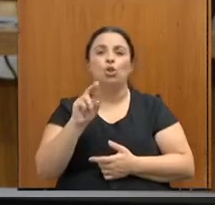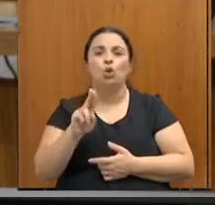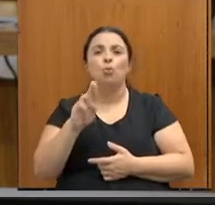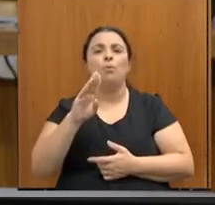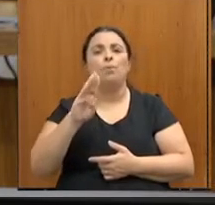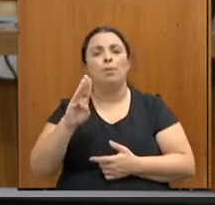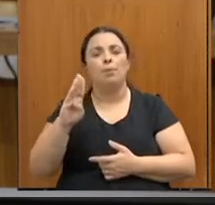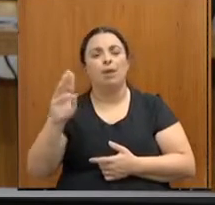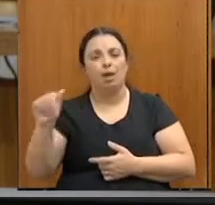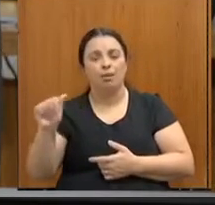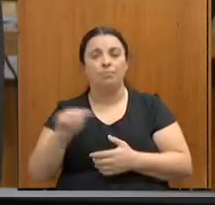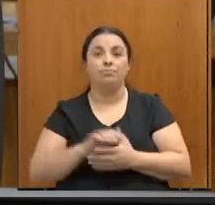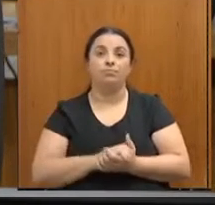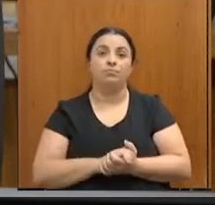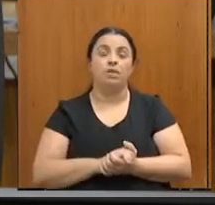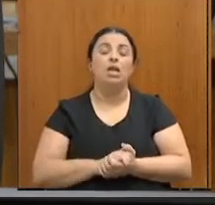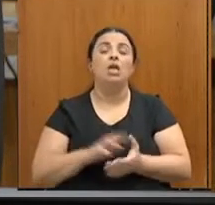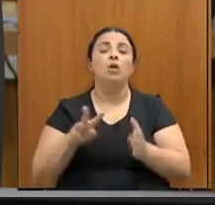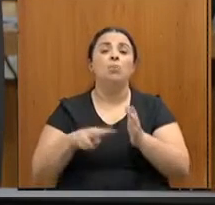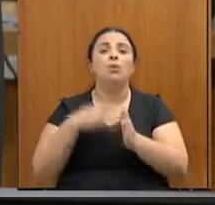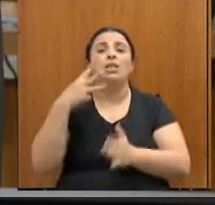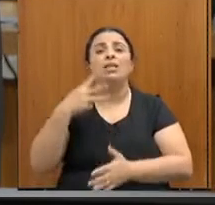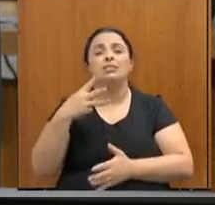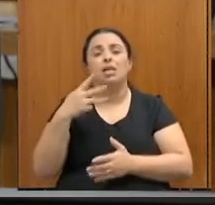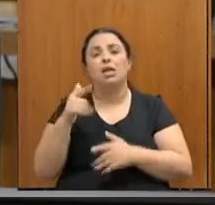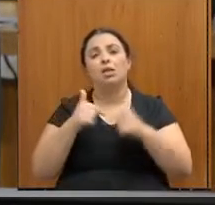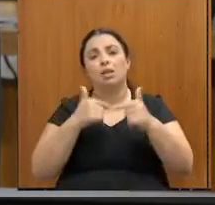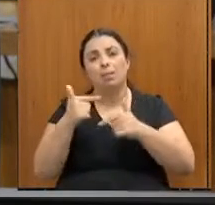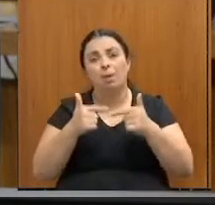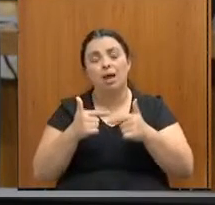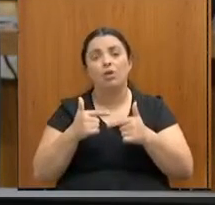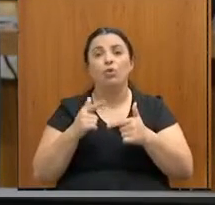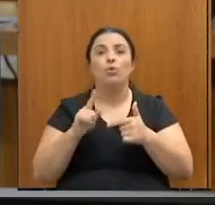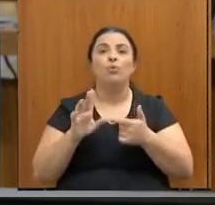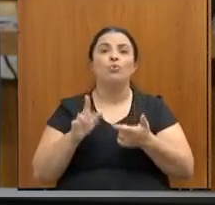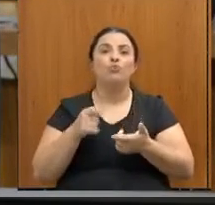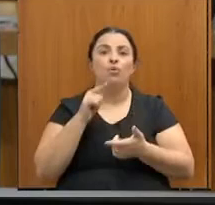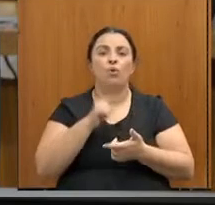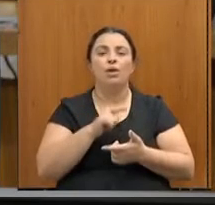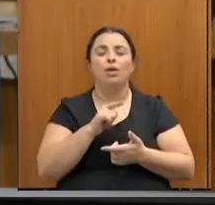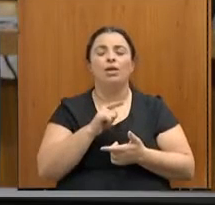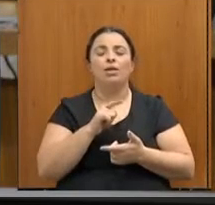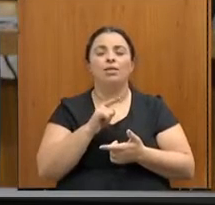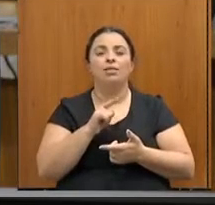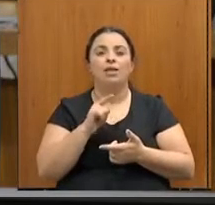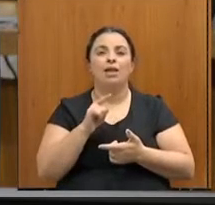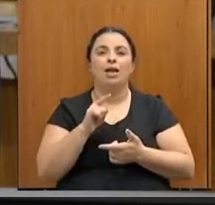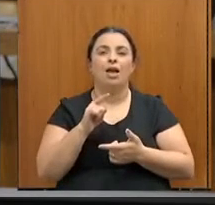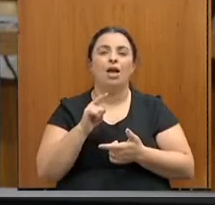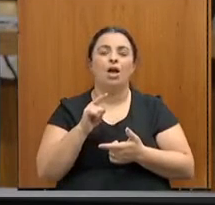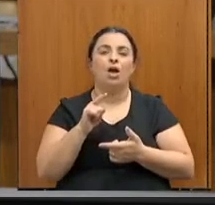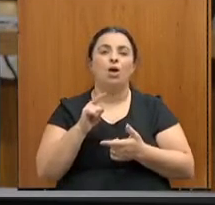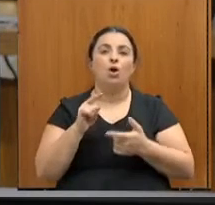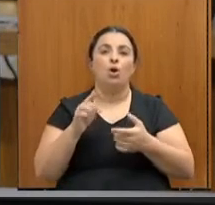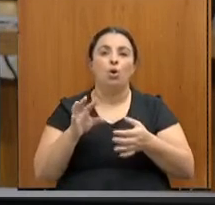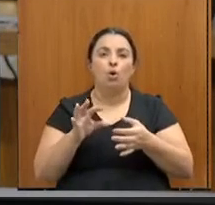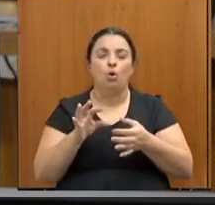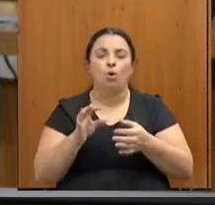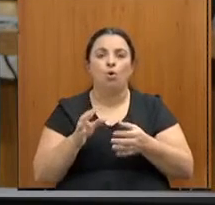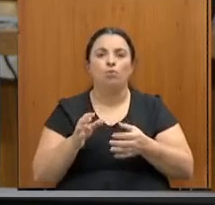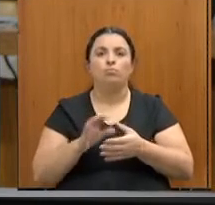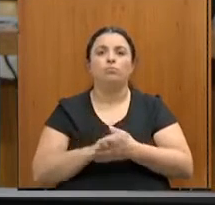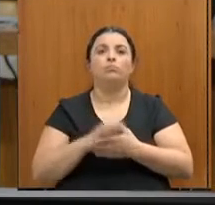emprego foi junto à companhia de transmissão de energia elétrica Paulista eu entrei